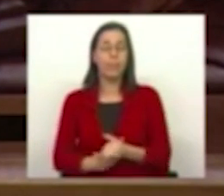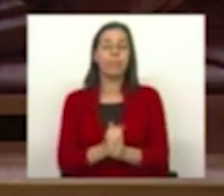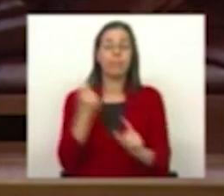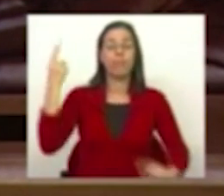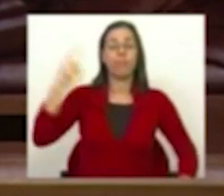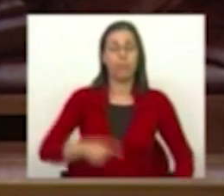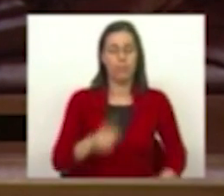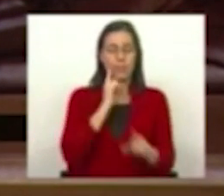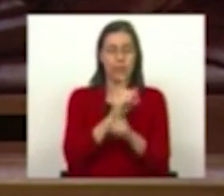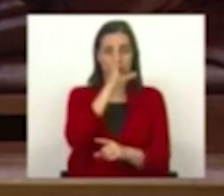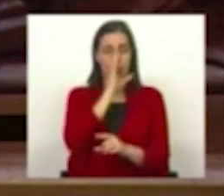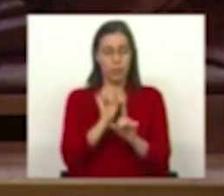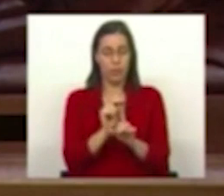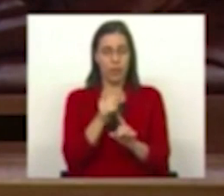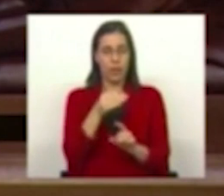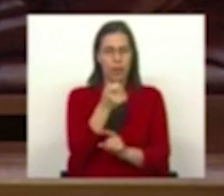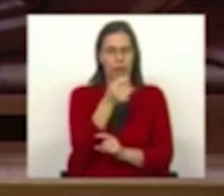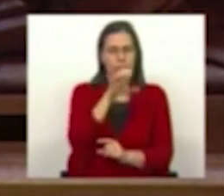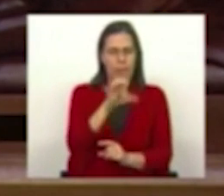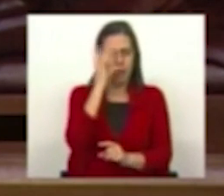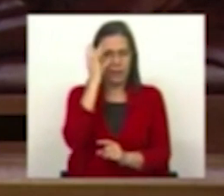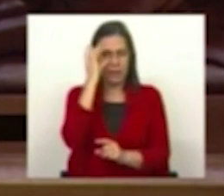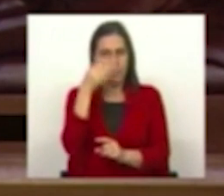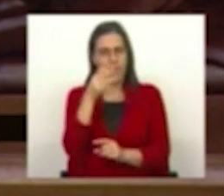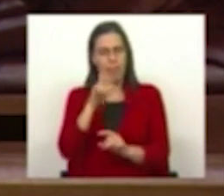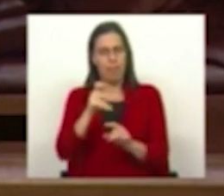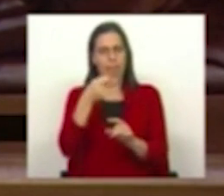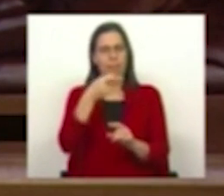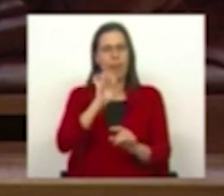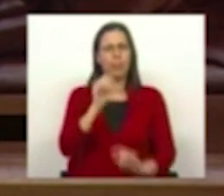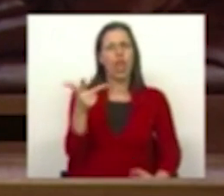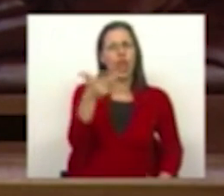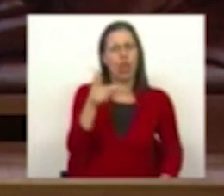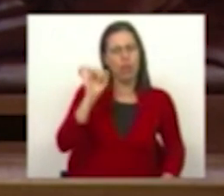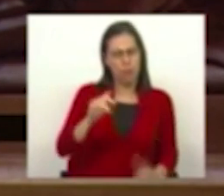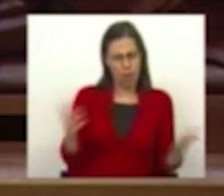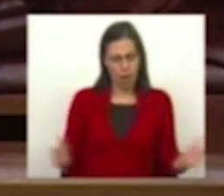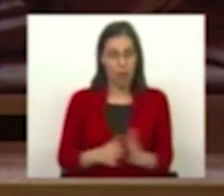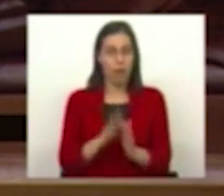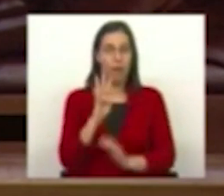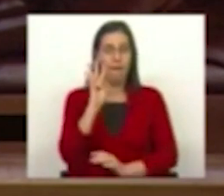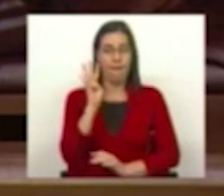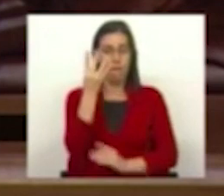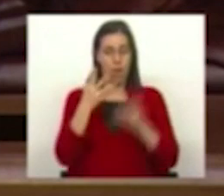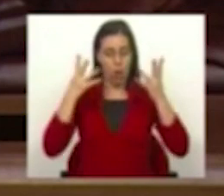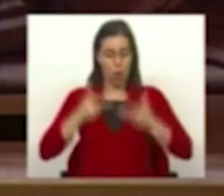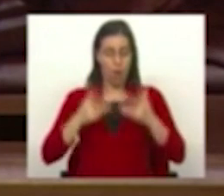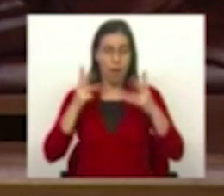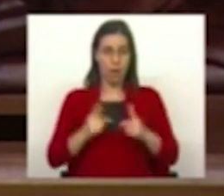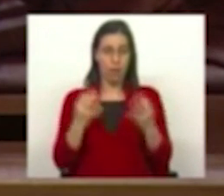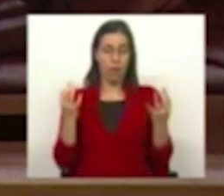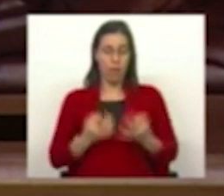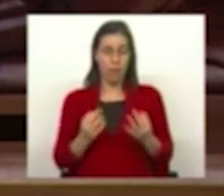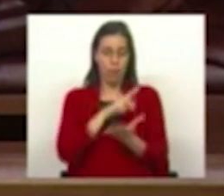sido imposta pelos governos dos PECs e do Pacto de Agressão das Troicas. Os quatro orçamentos que